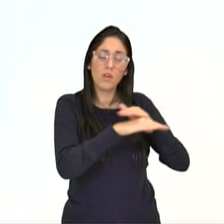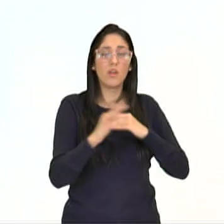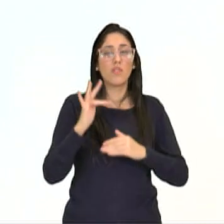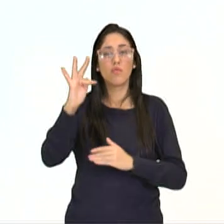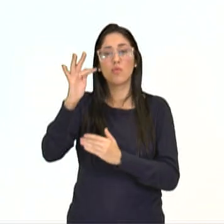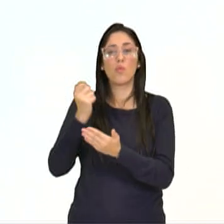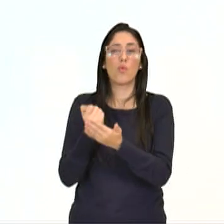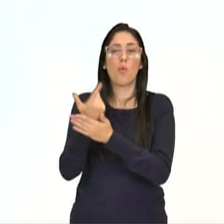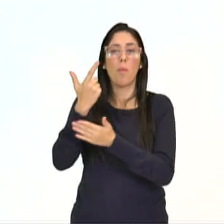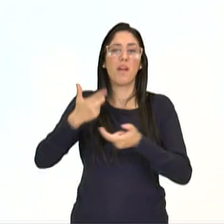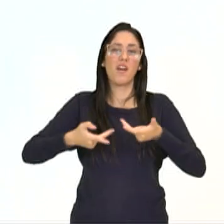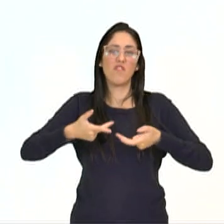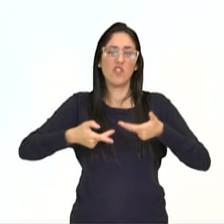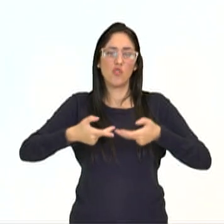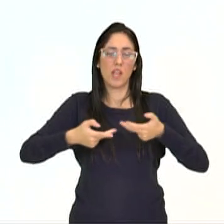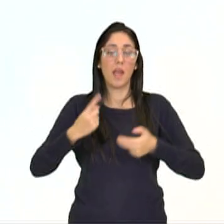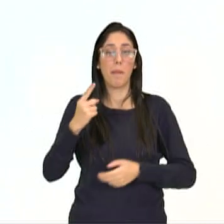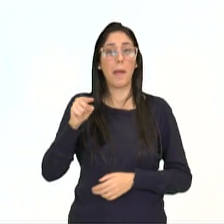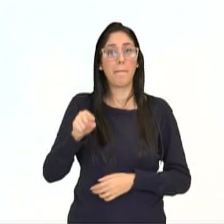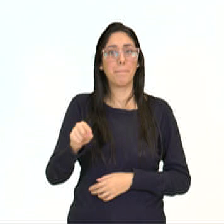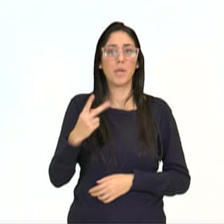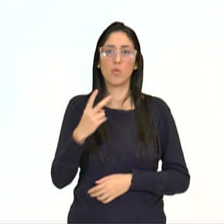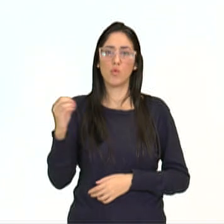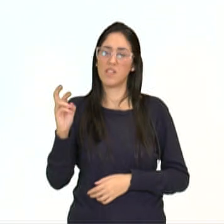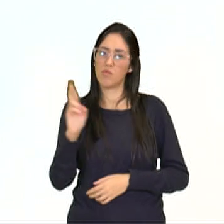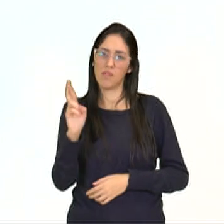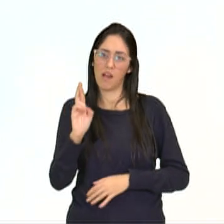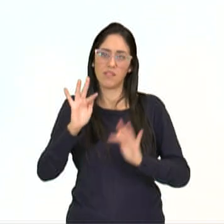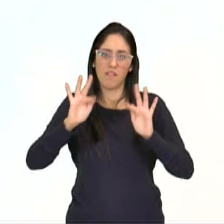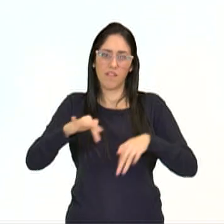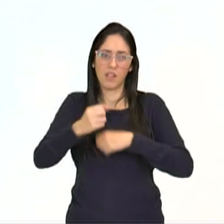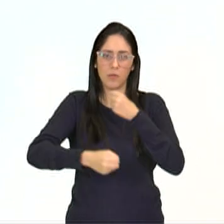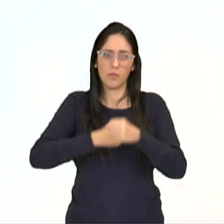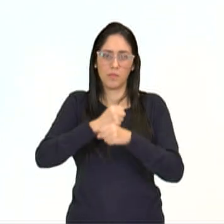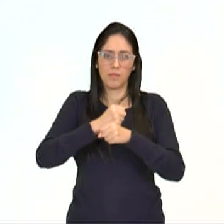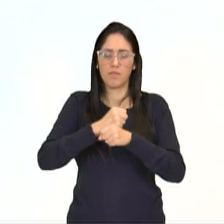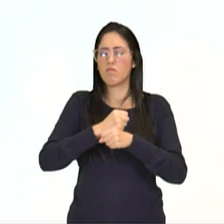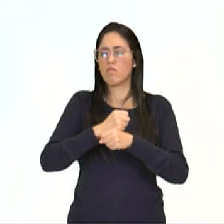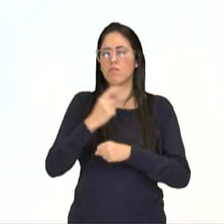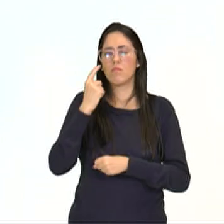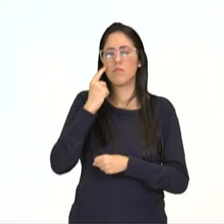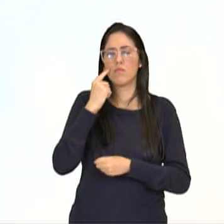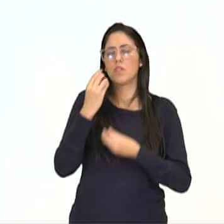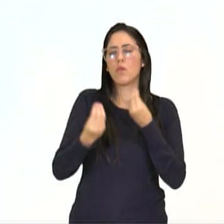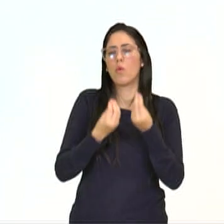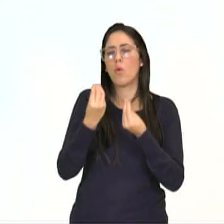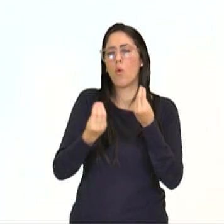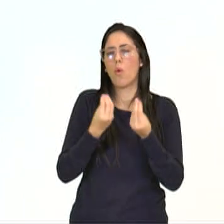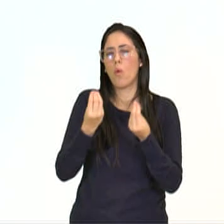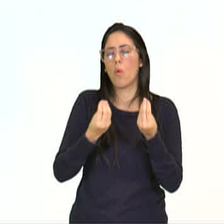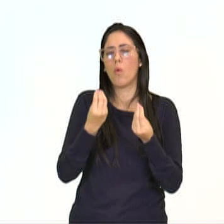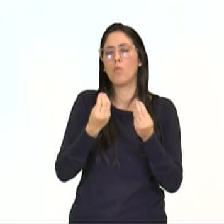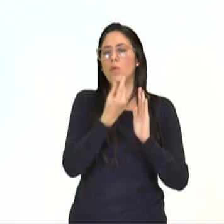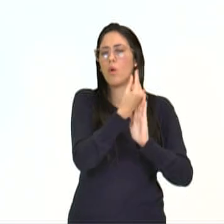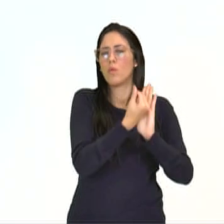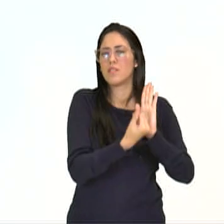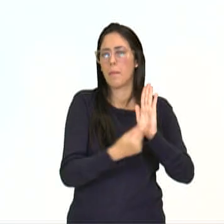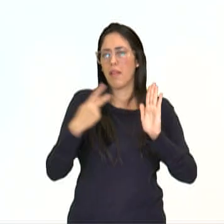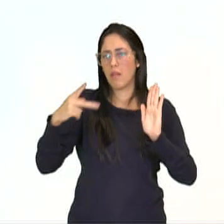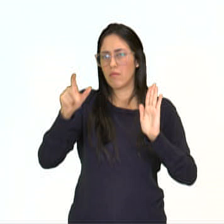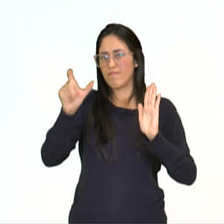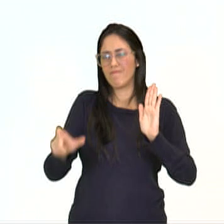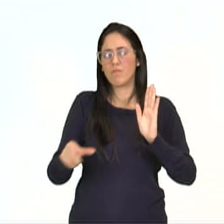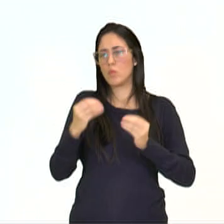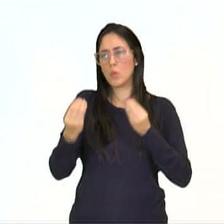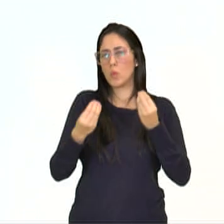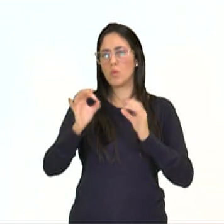que custa R$1.200 no final do ano. Confira a seguir o orçamento mensal aqui do Marcelo. Vamos ver como é que